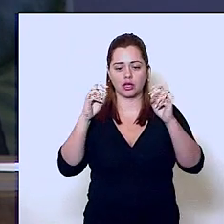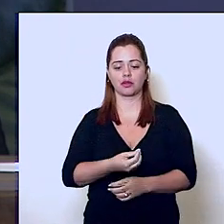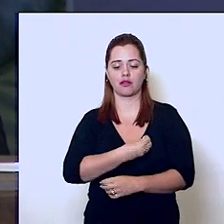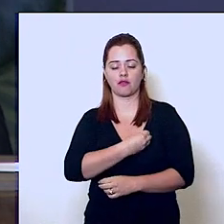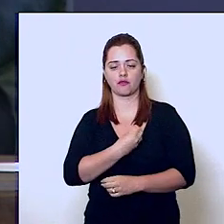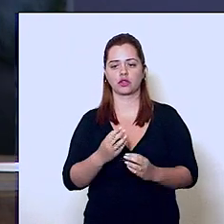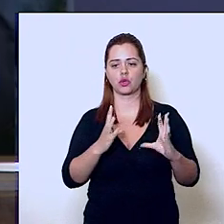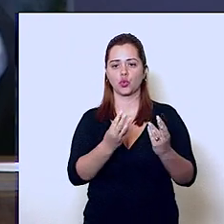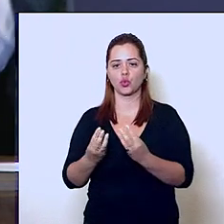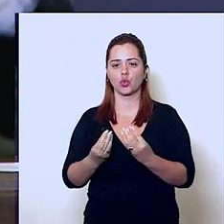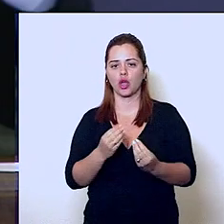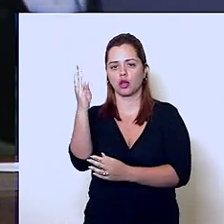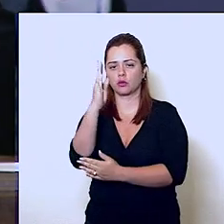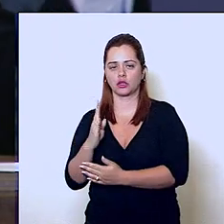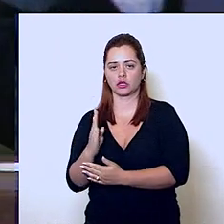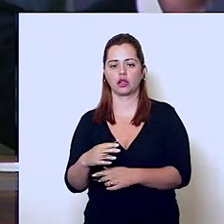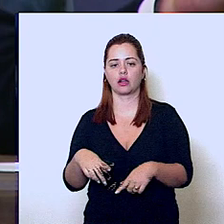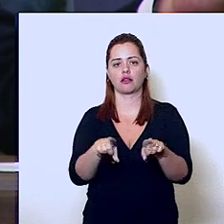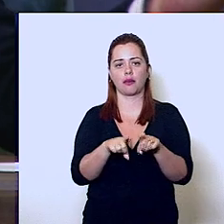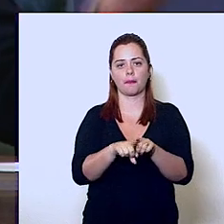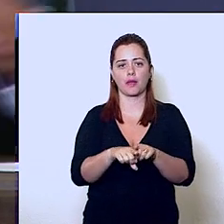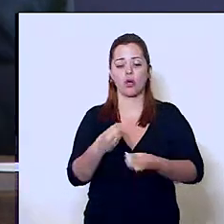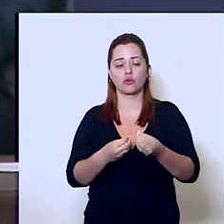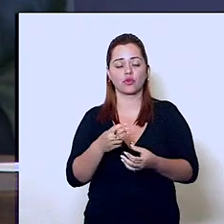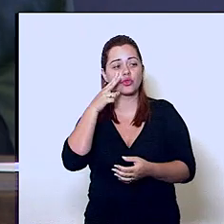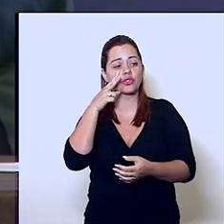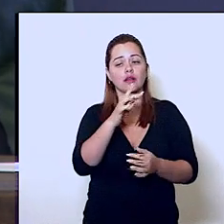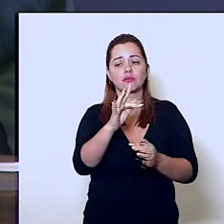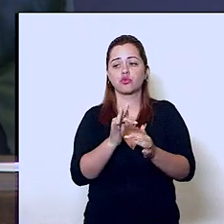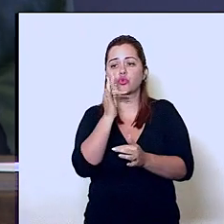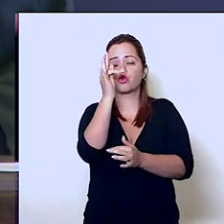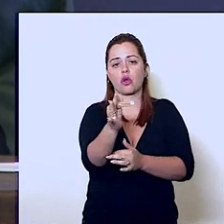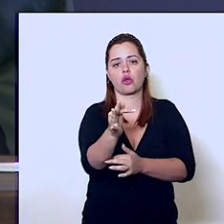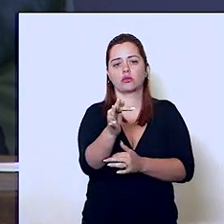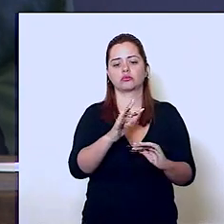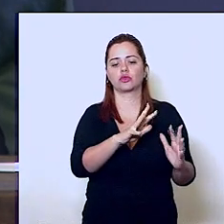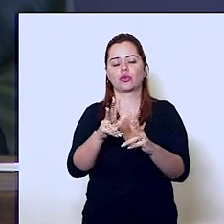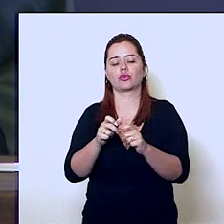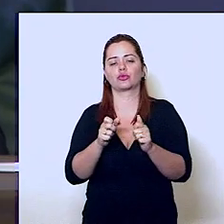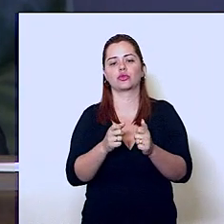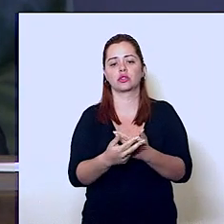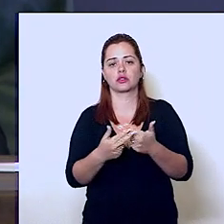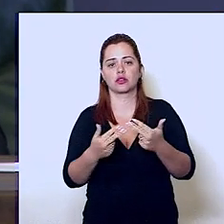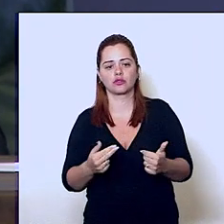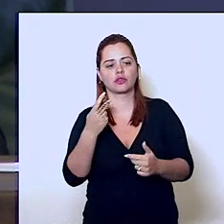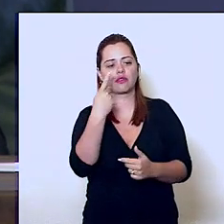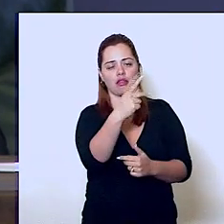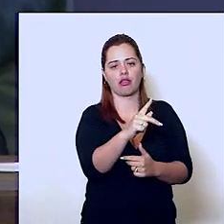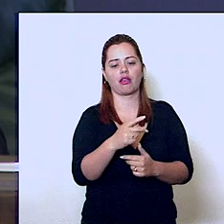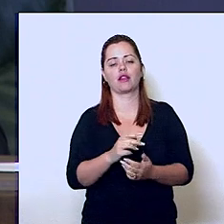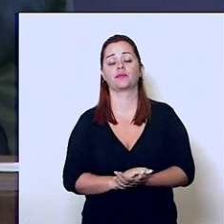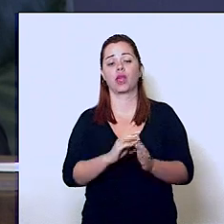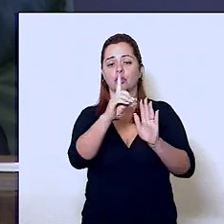Mas é muito importante a gente conseguir enxergar um pouco além com essa perspectiva da colocação desse discurso na perspectiva